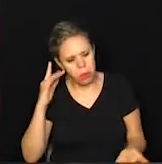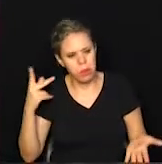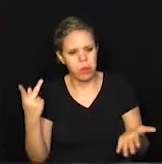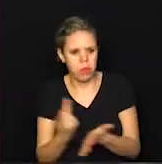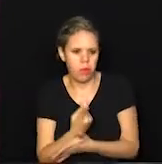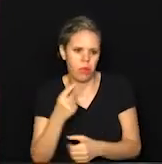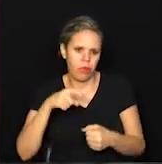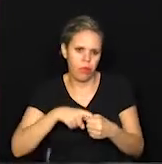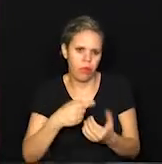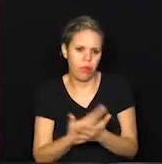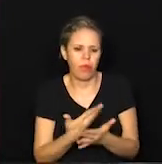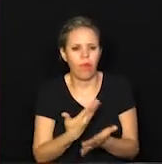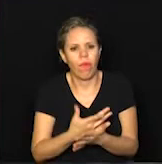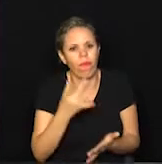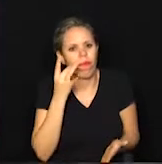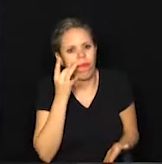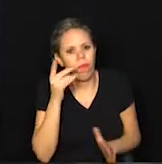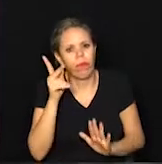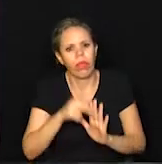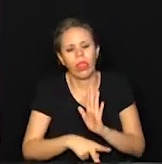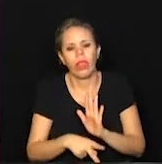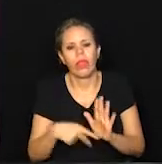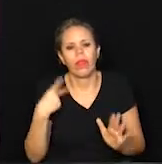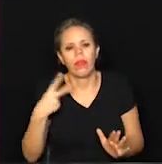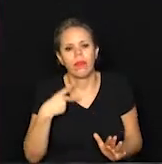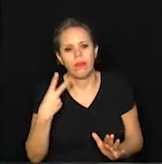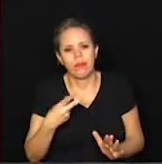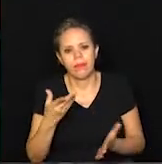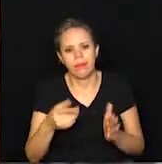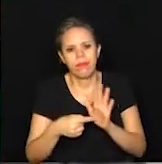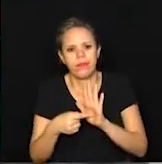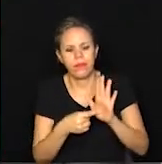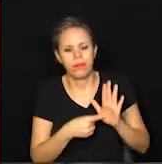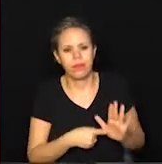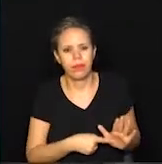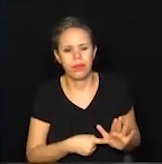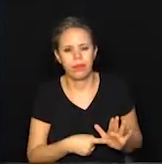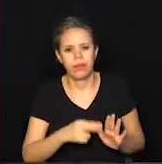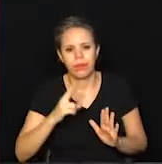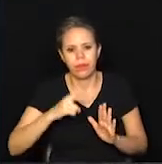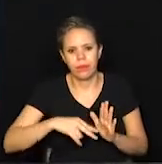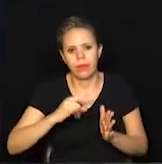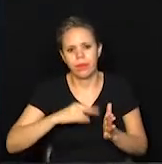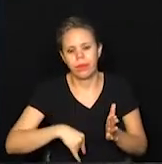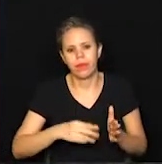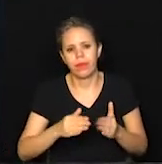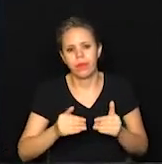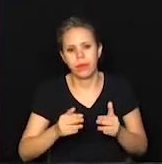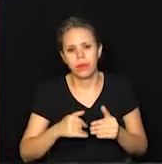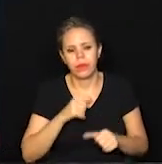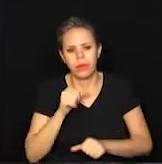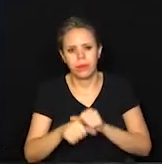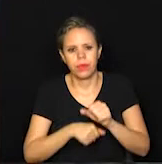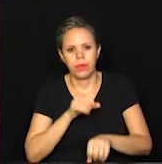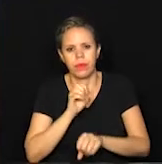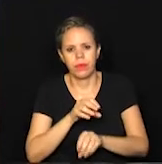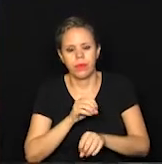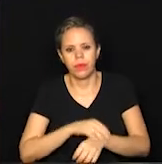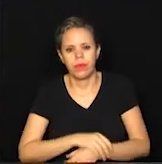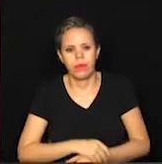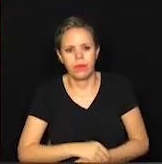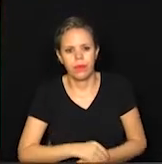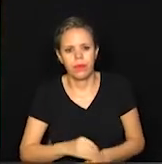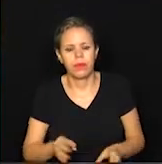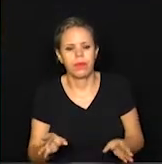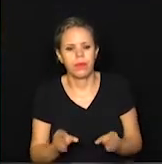às aulas presenciais, e esse projeto que o vereador aí apresenta, esse requerimento, ele quer tornar a educação, define,